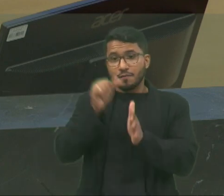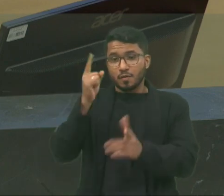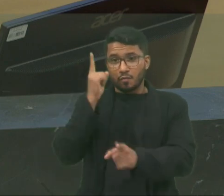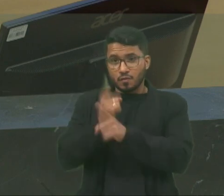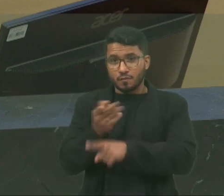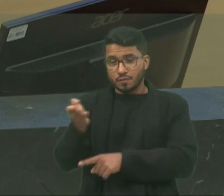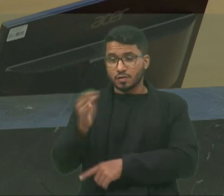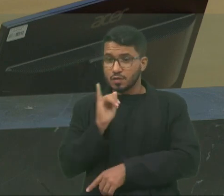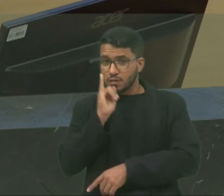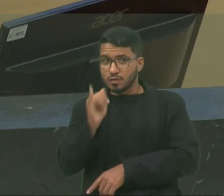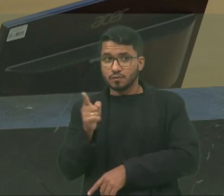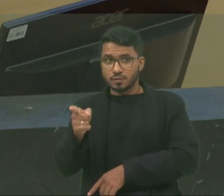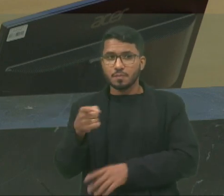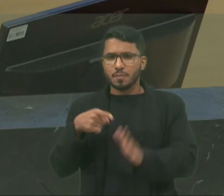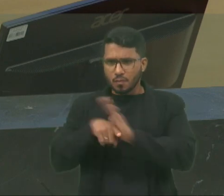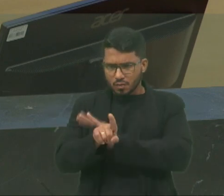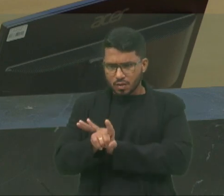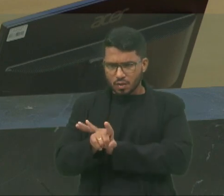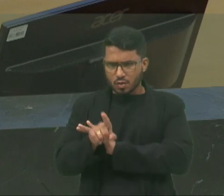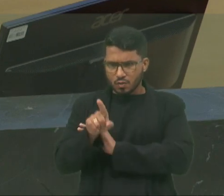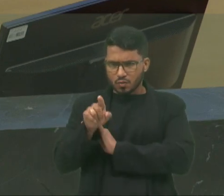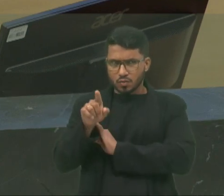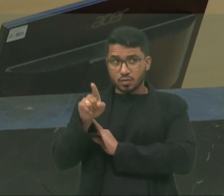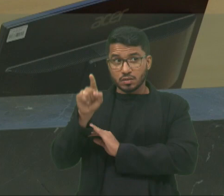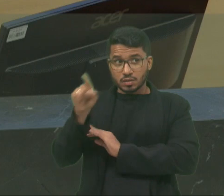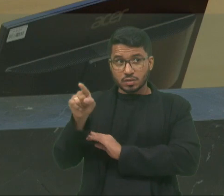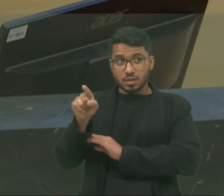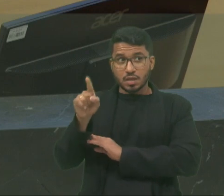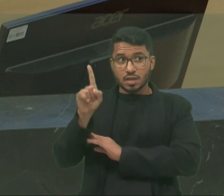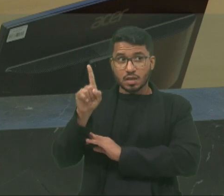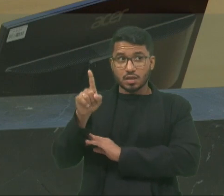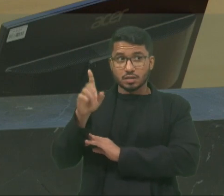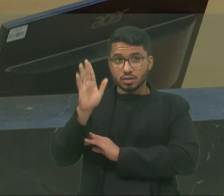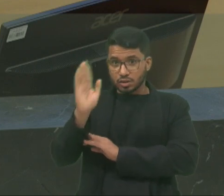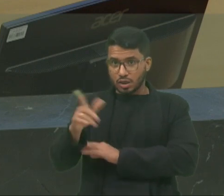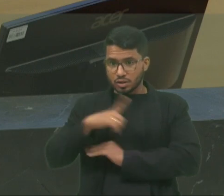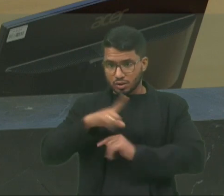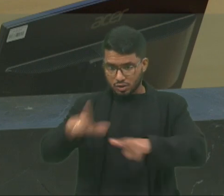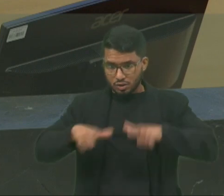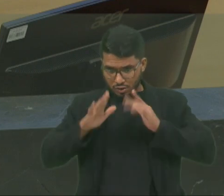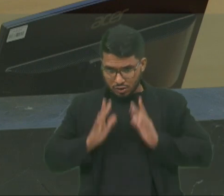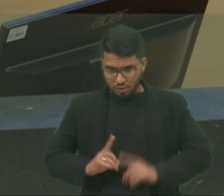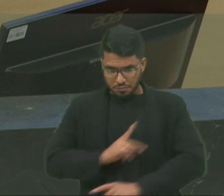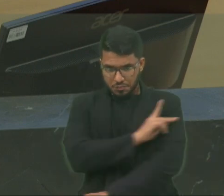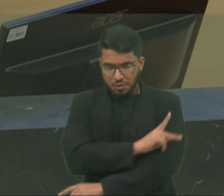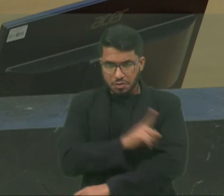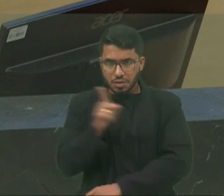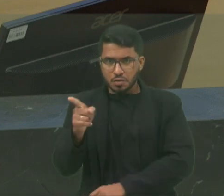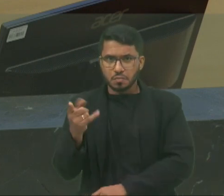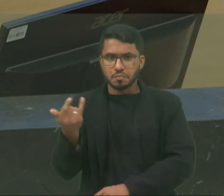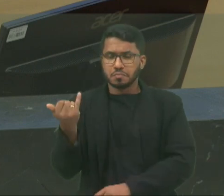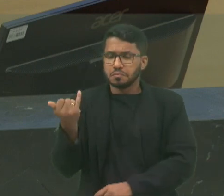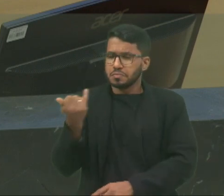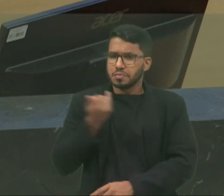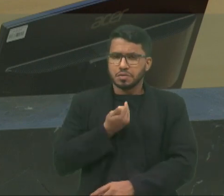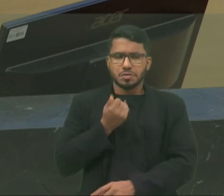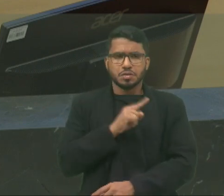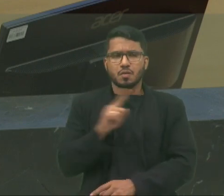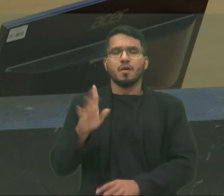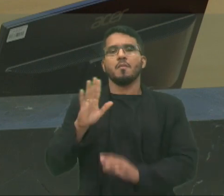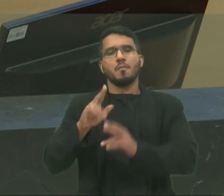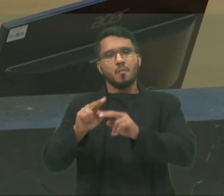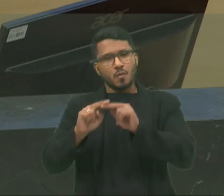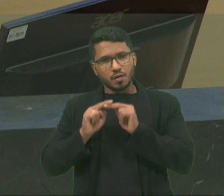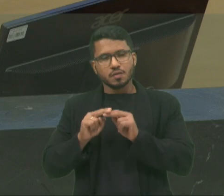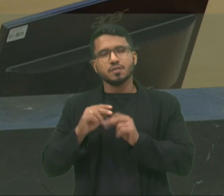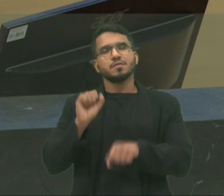ele disse que... Eu lhe perguntei, senhor Mário Lúcio, se o senhor já tinha o título de cidadania piauiense. E naquele momento a gente já deixou isso,